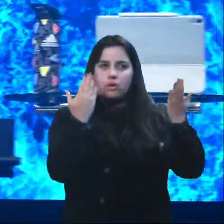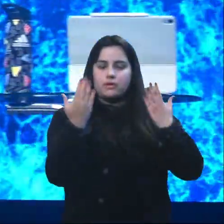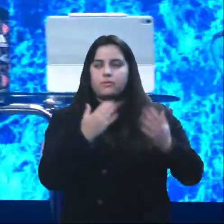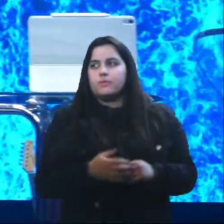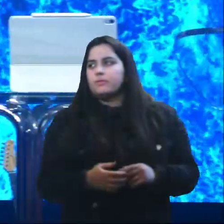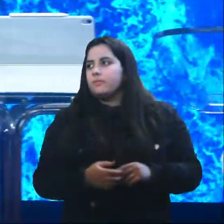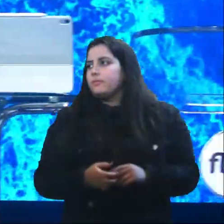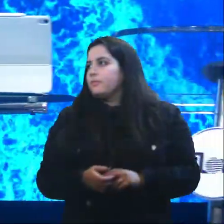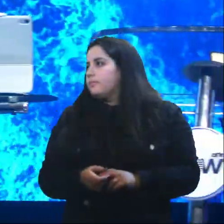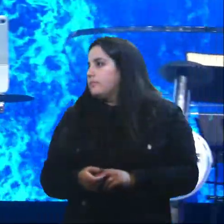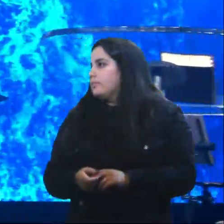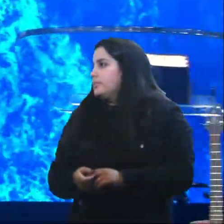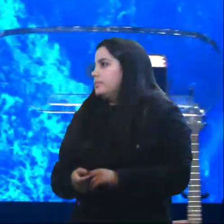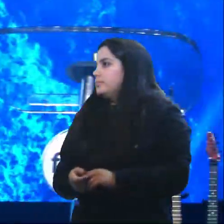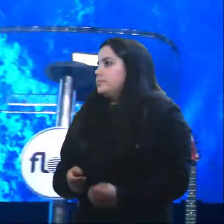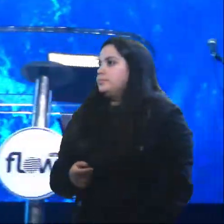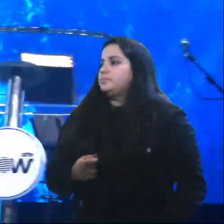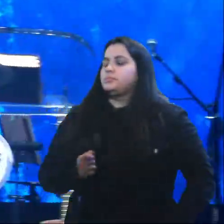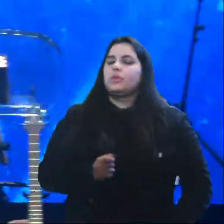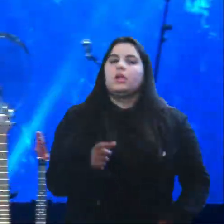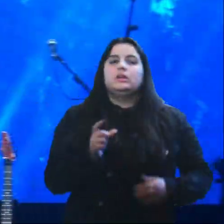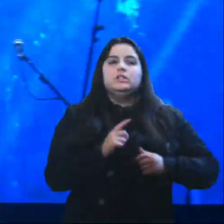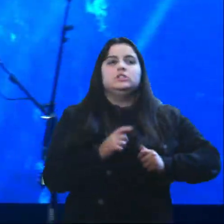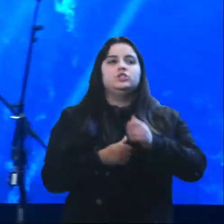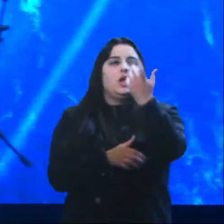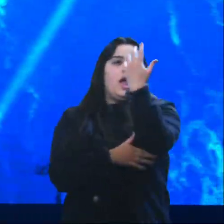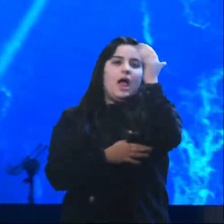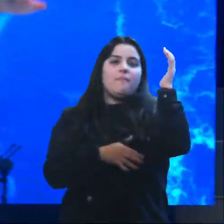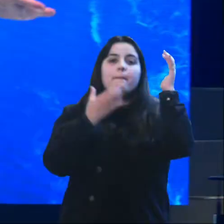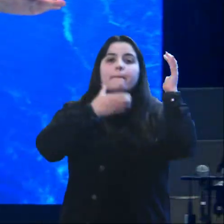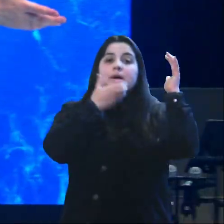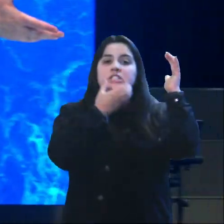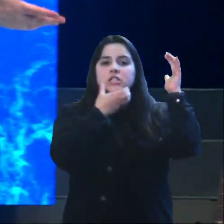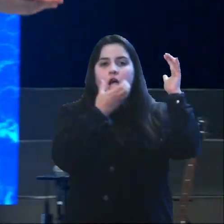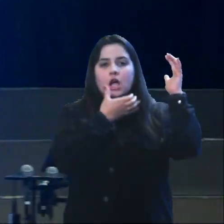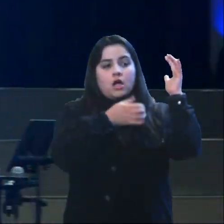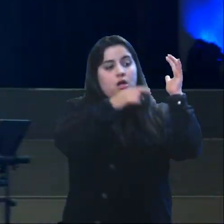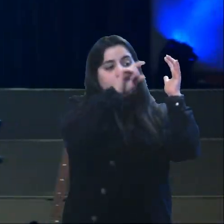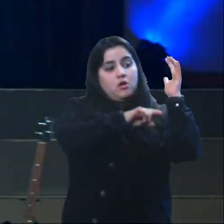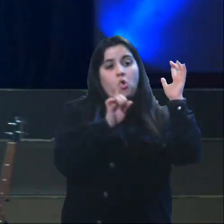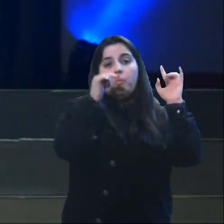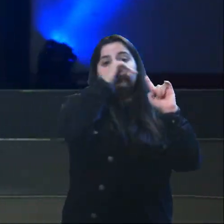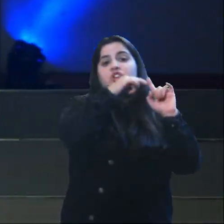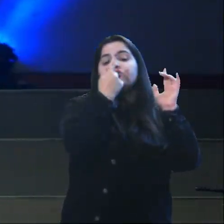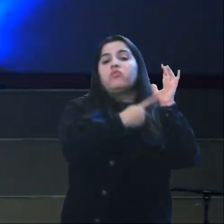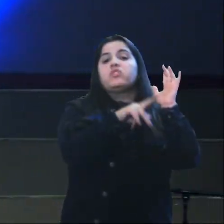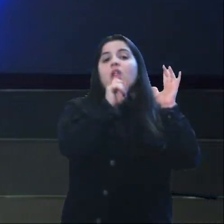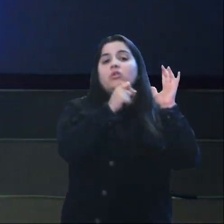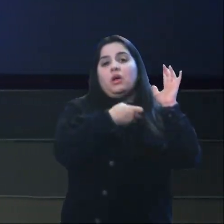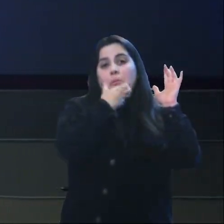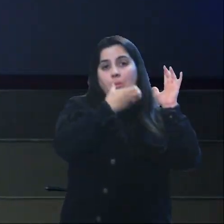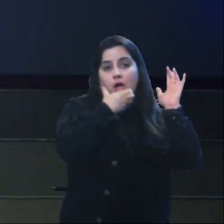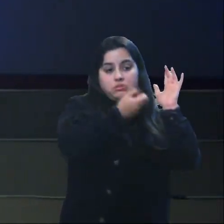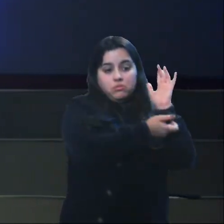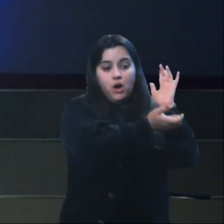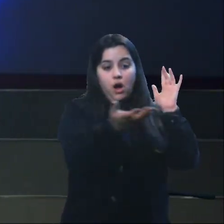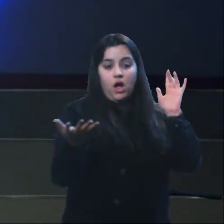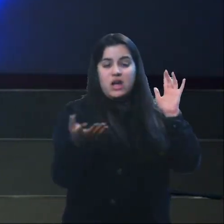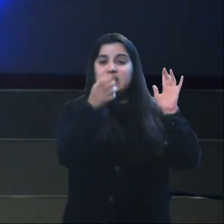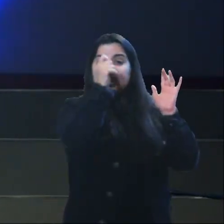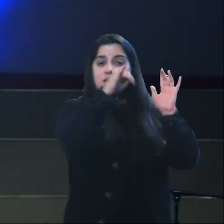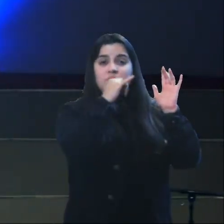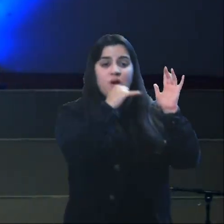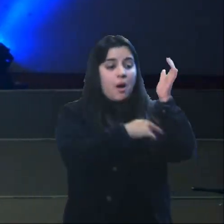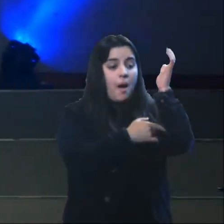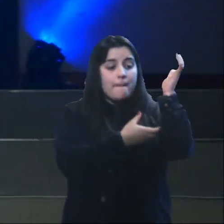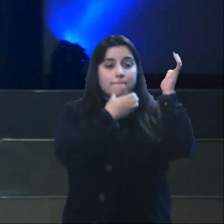uma macieira, ela serve para dar maçã. Se uma macieira não dá maçã, ela não serve para nada, a